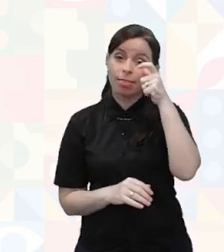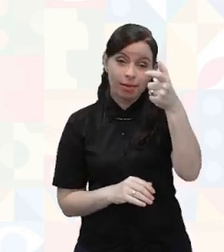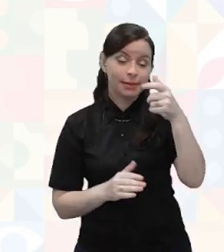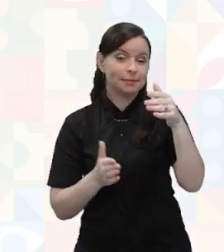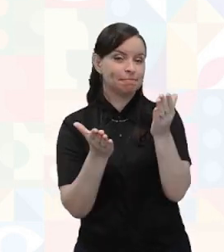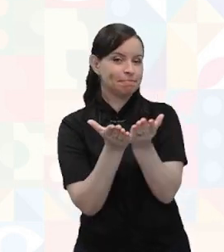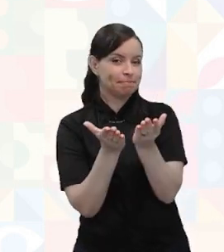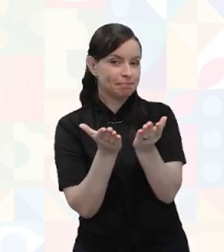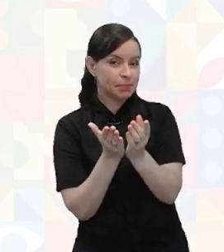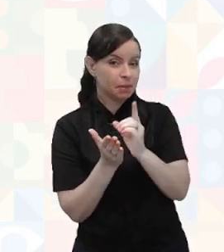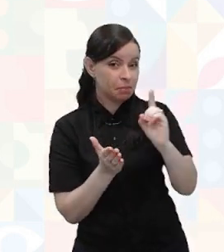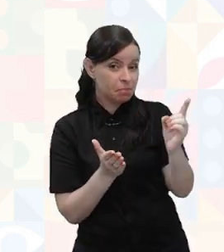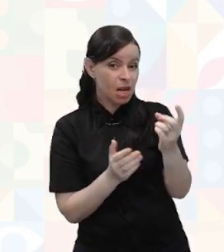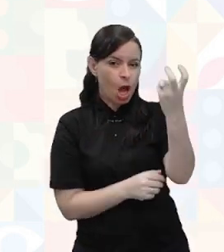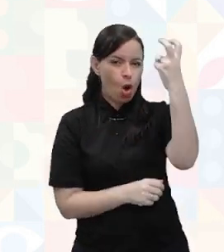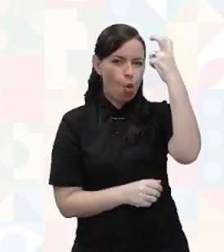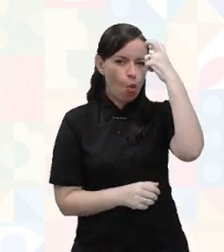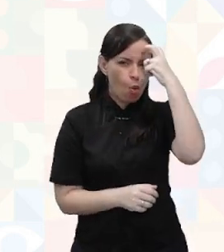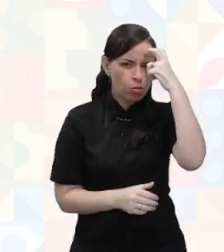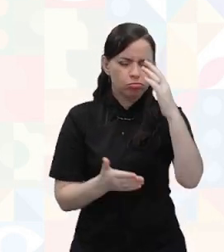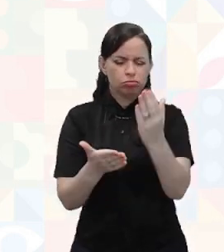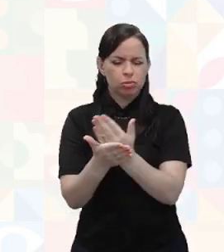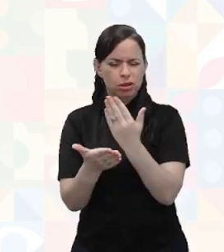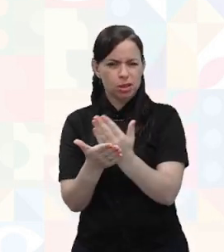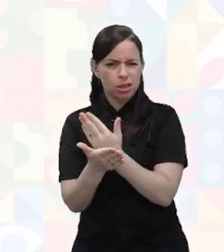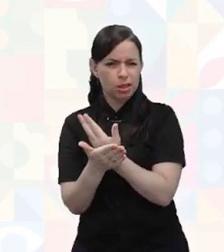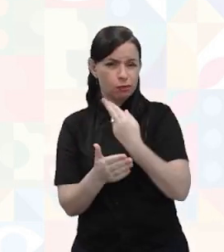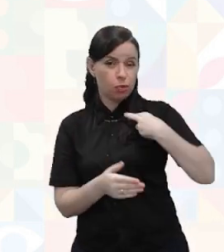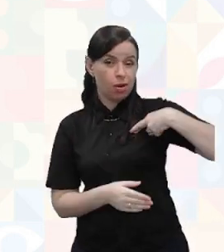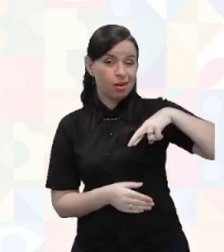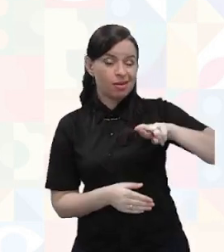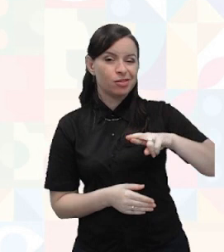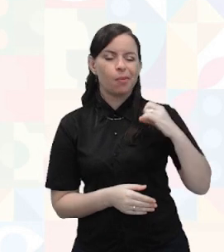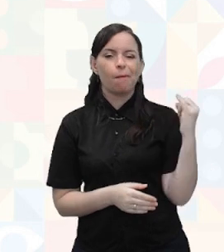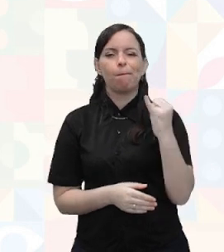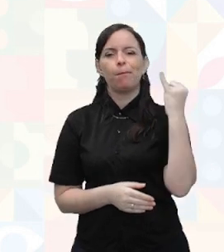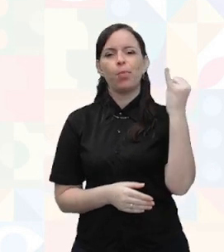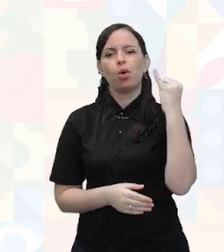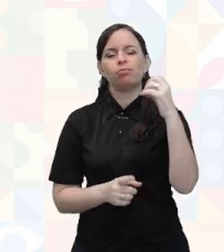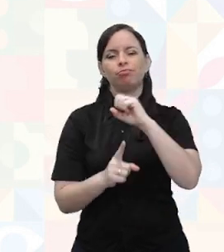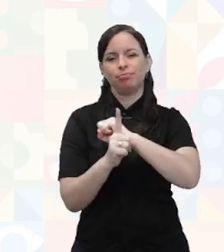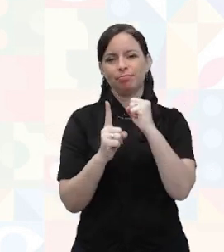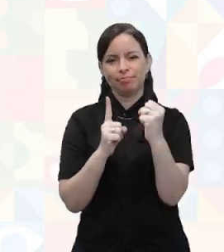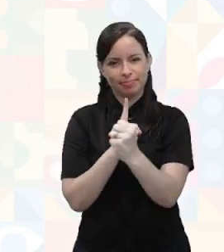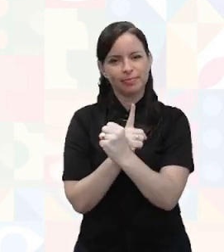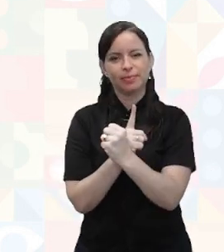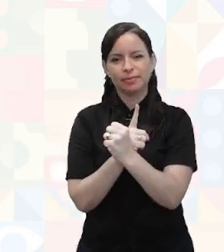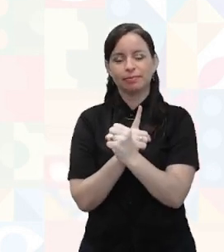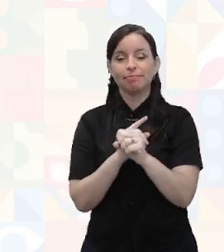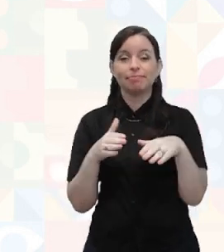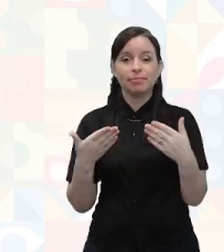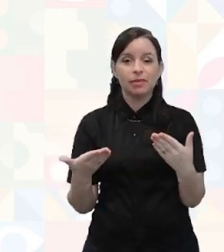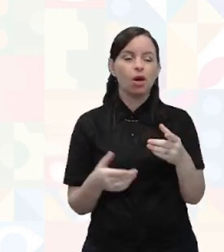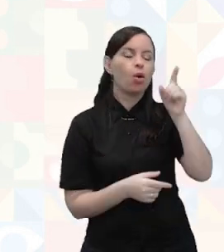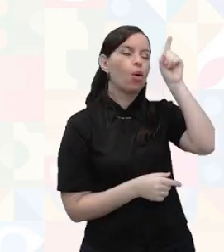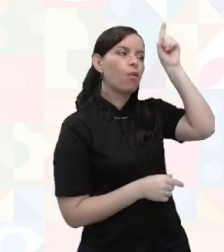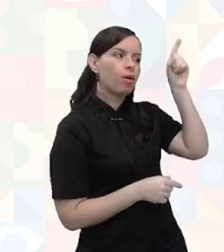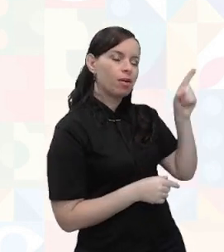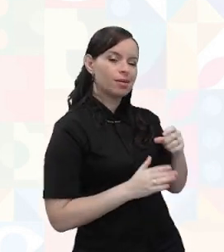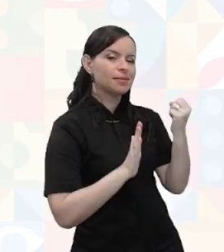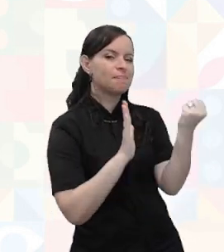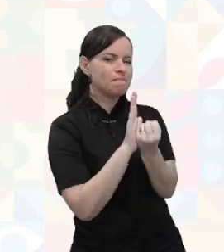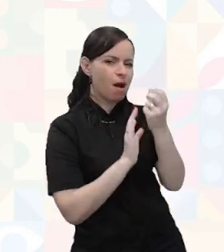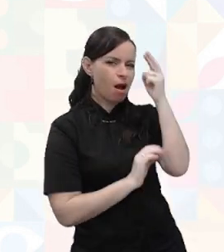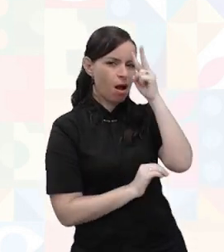artefato cultural e religioso importante, né? Para a sociedade, ok? Então, são esses os espaços de marcas